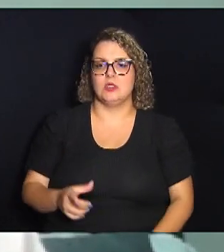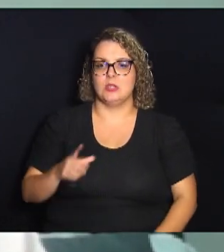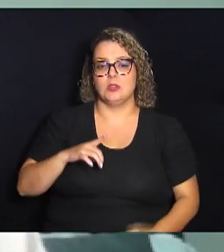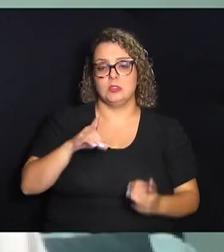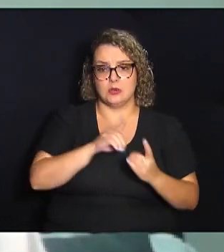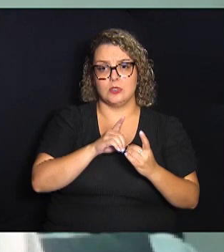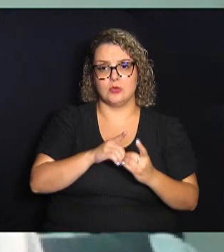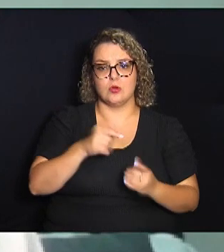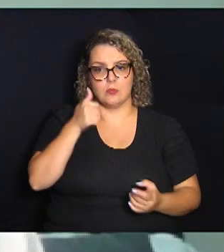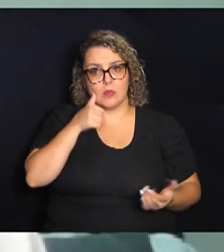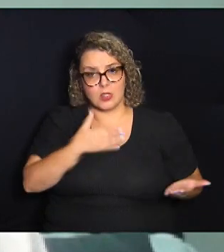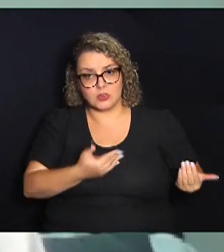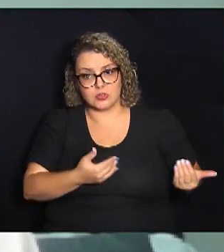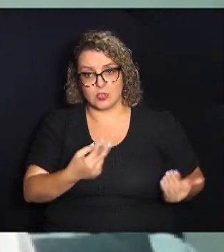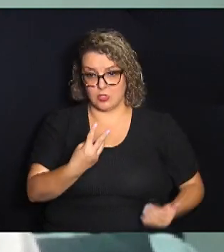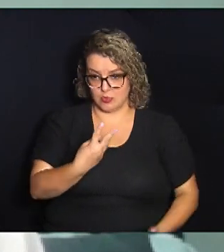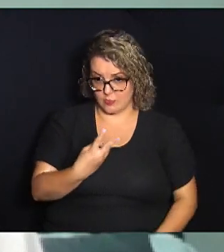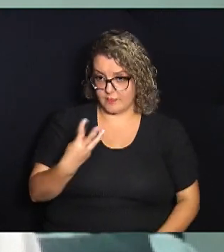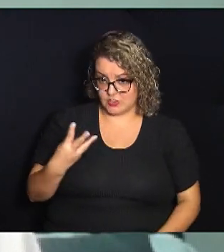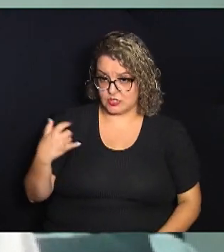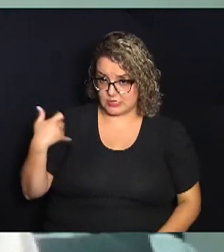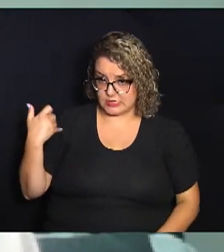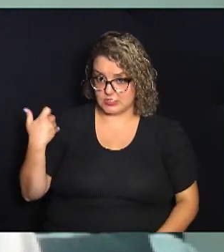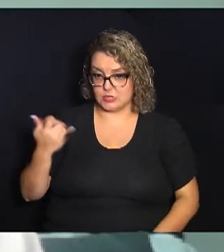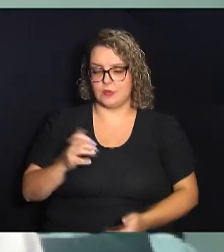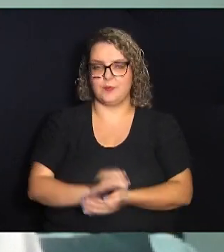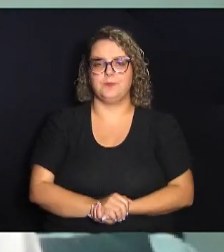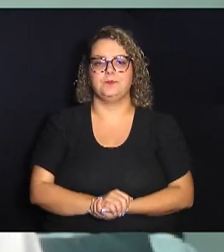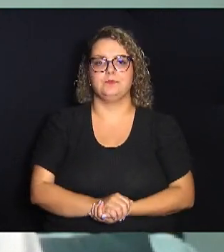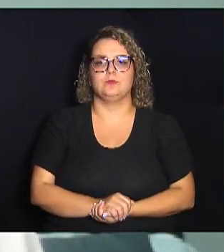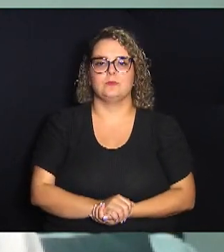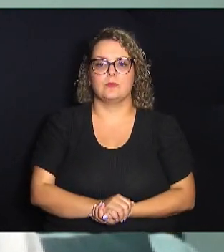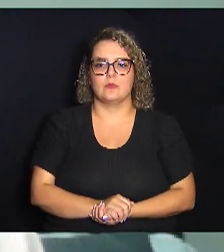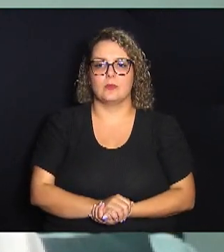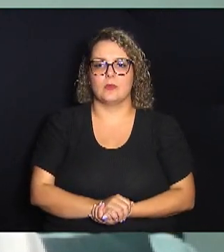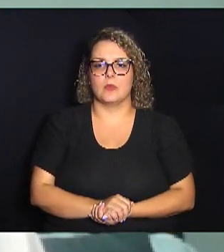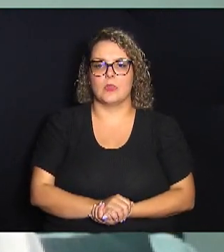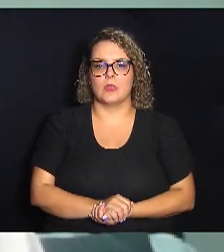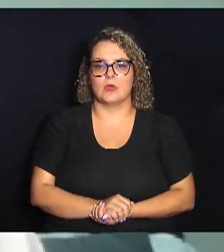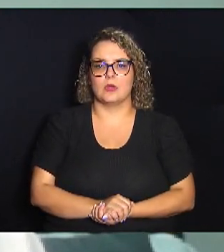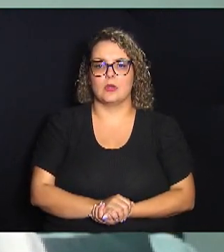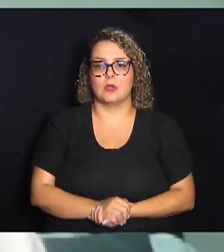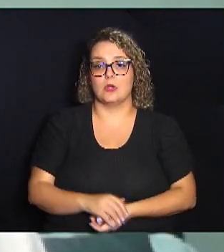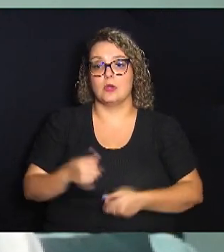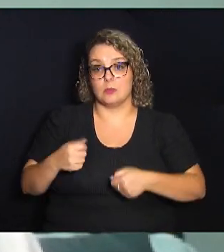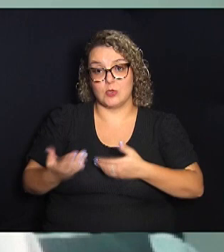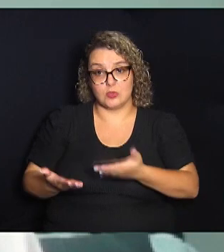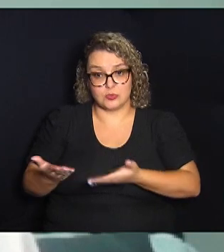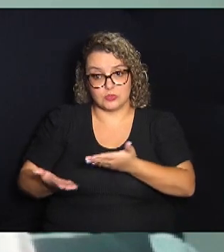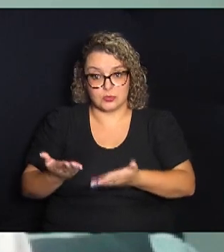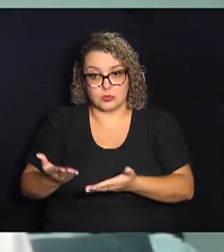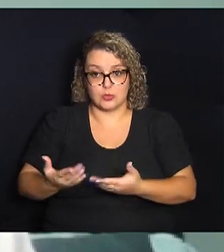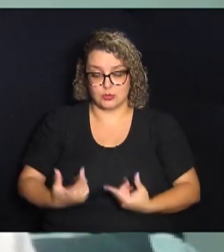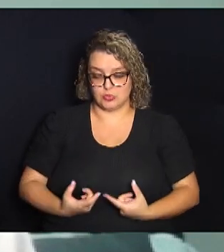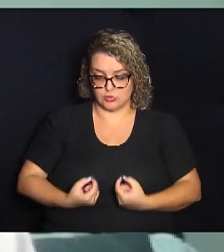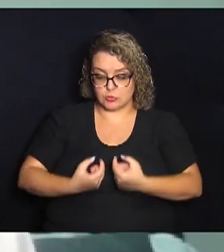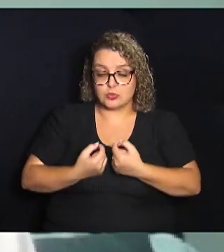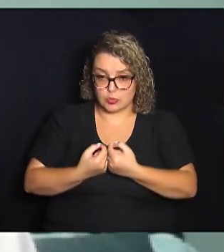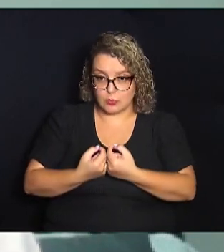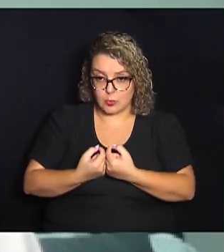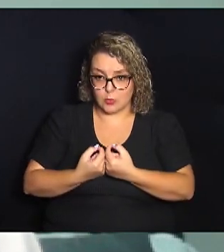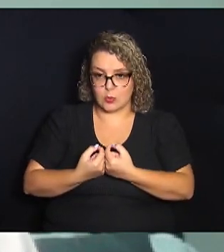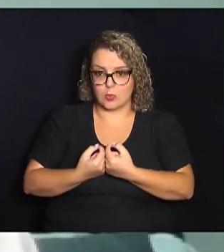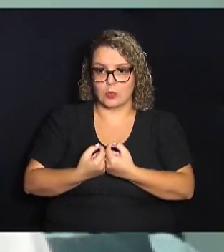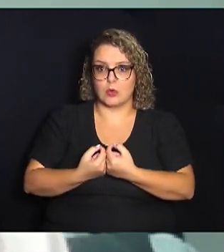moça no meu consultório com 23 anos, e ela foi submetida a um tratamento de um tumor, né? E